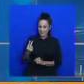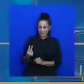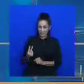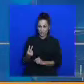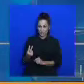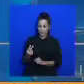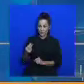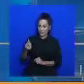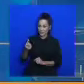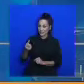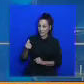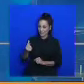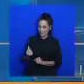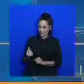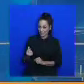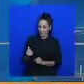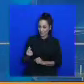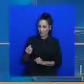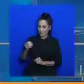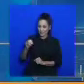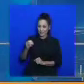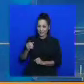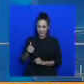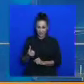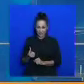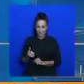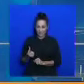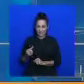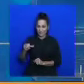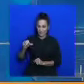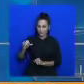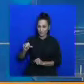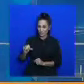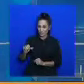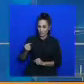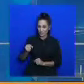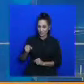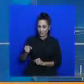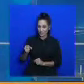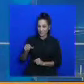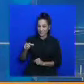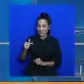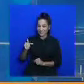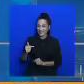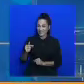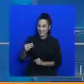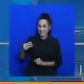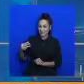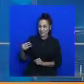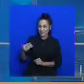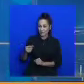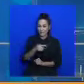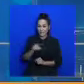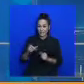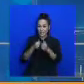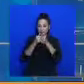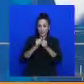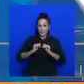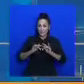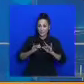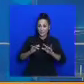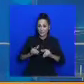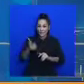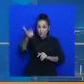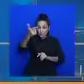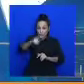62, 61, 06, 98 e 73. Você que acompanha a nossa transmissão